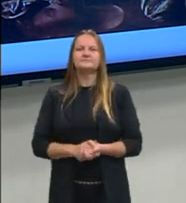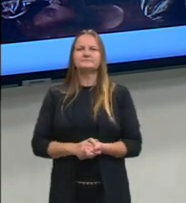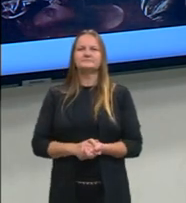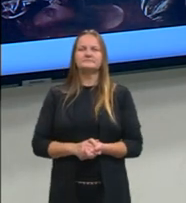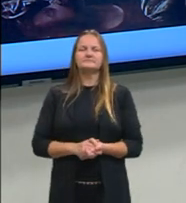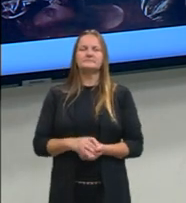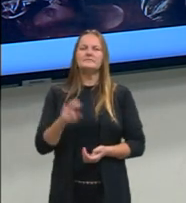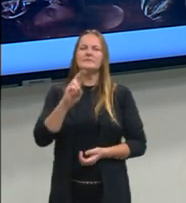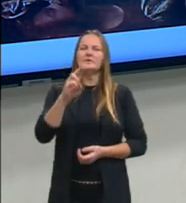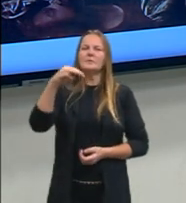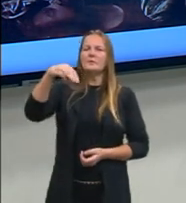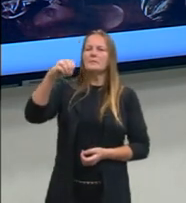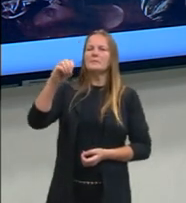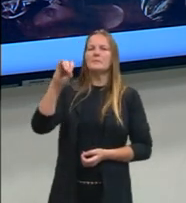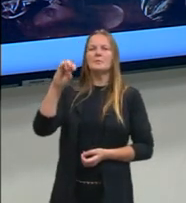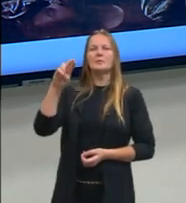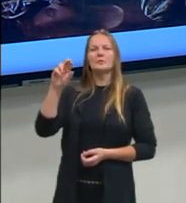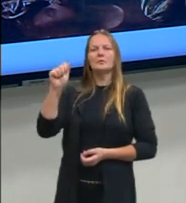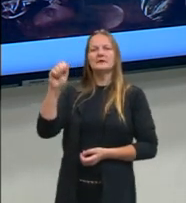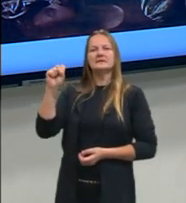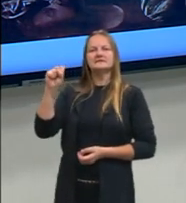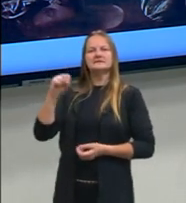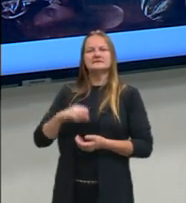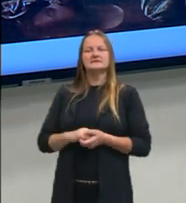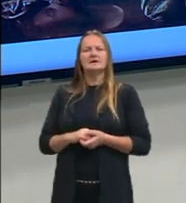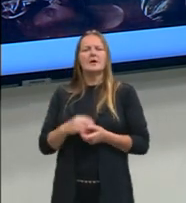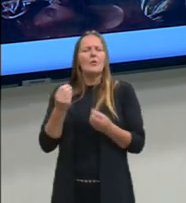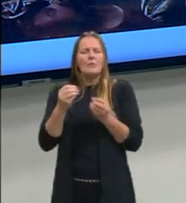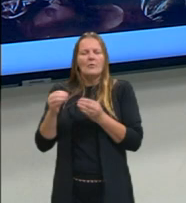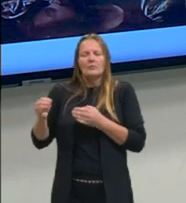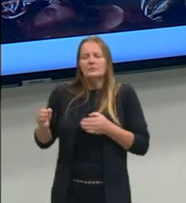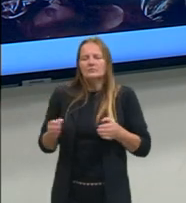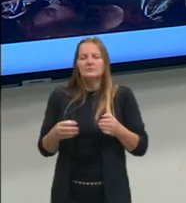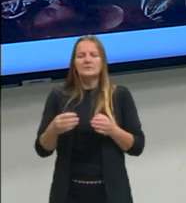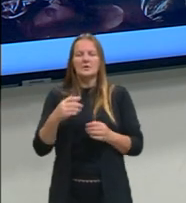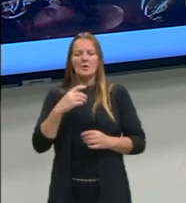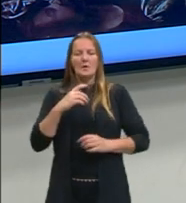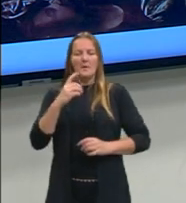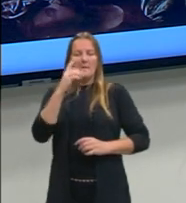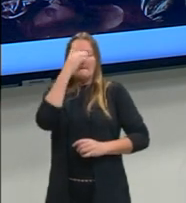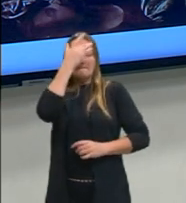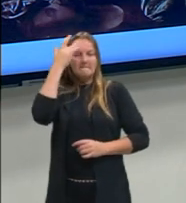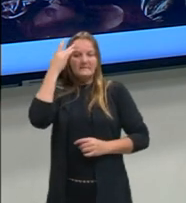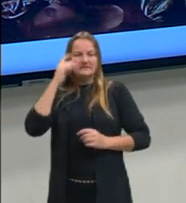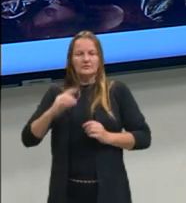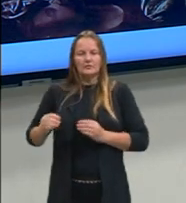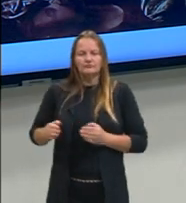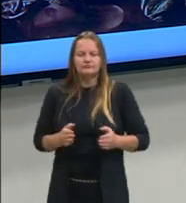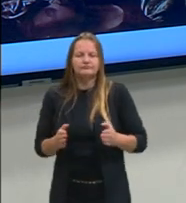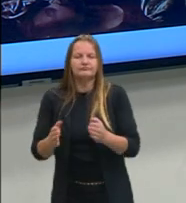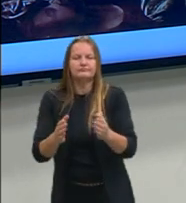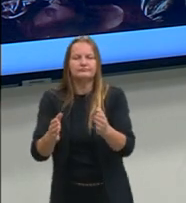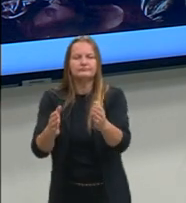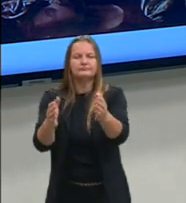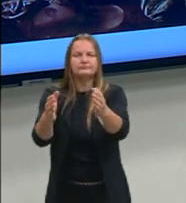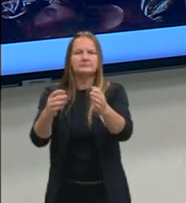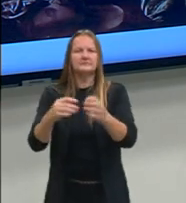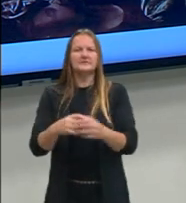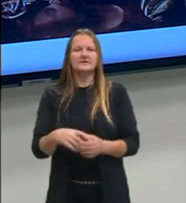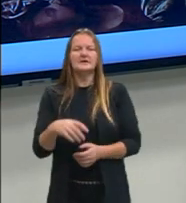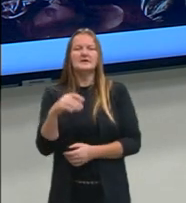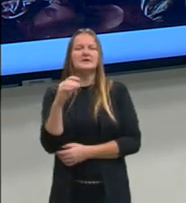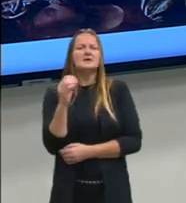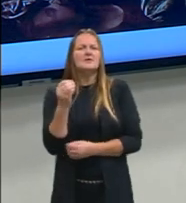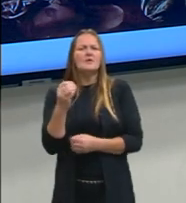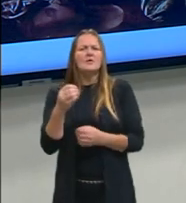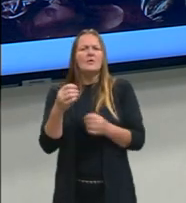moiras né que elas têm o controle sobre sobre o destino das pessoas é controlável destino essas moiras é que controlavam o